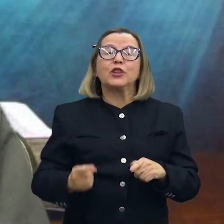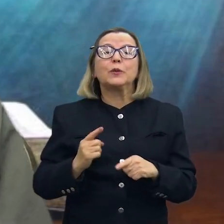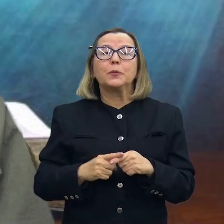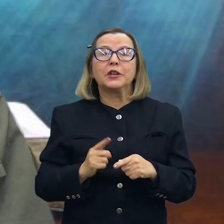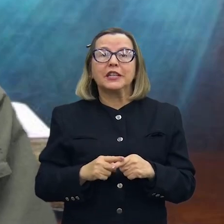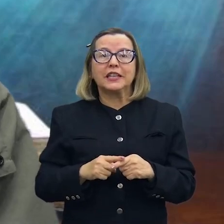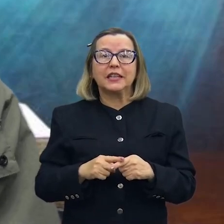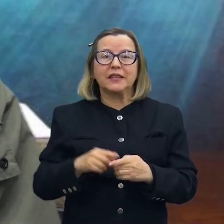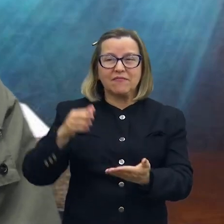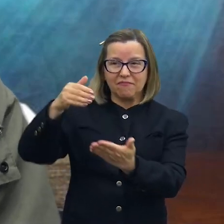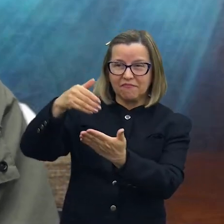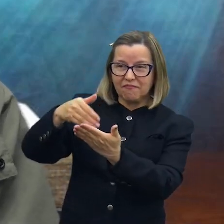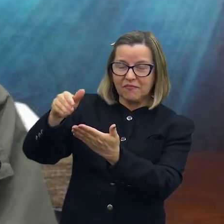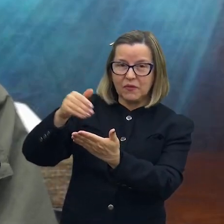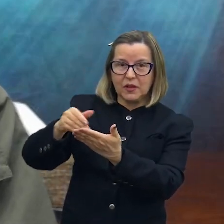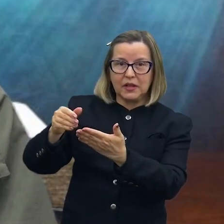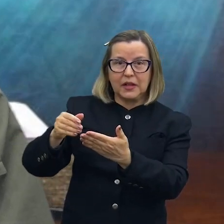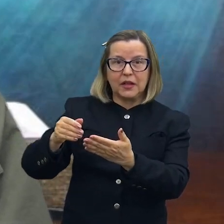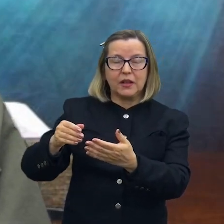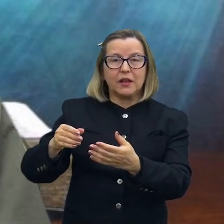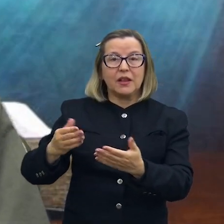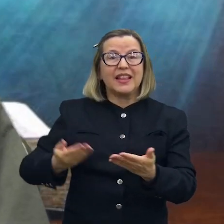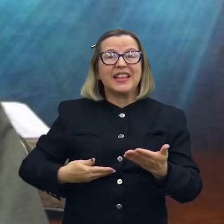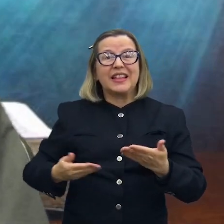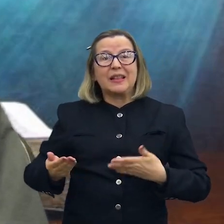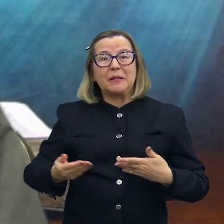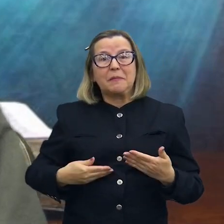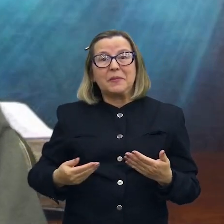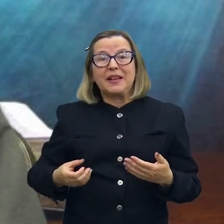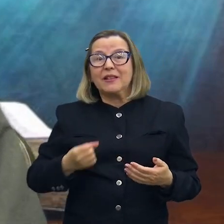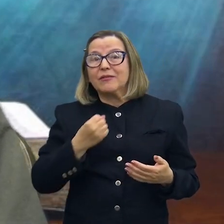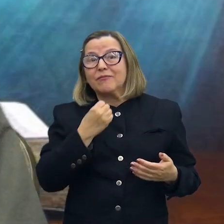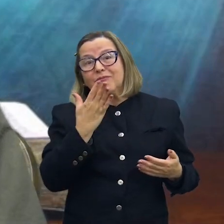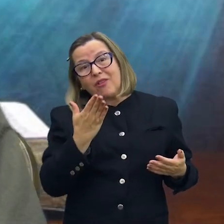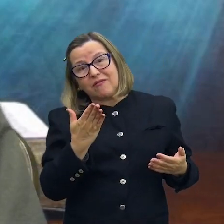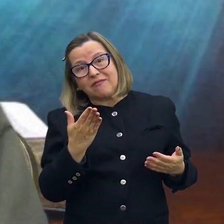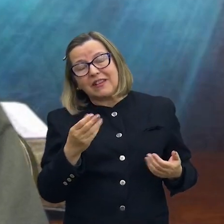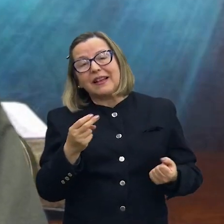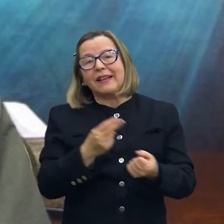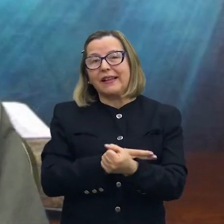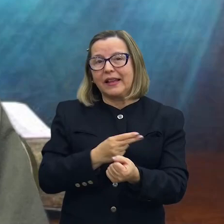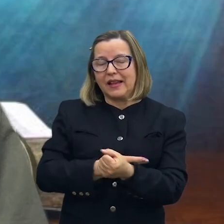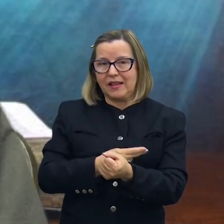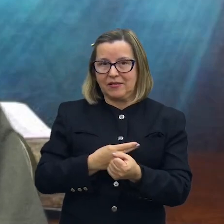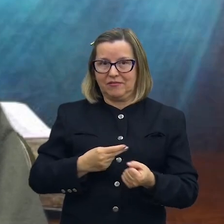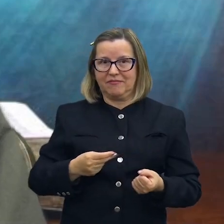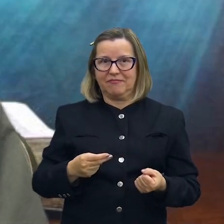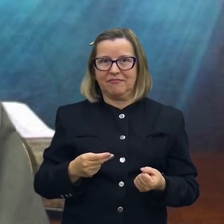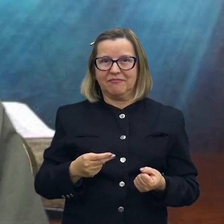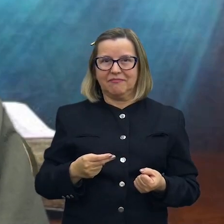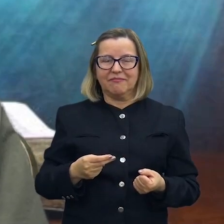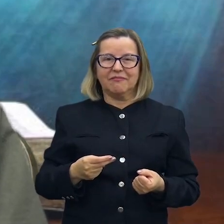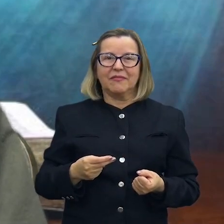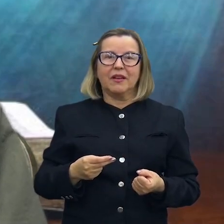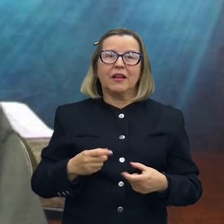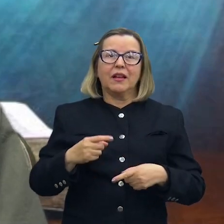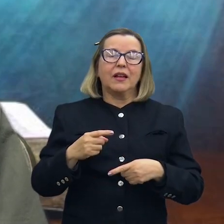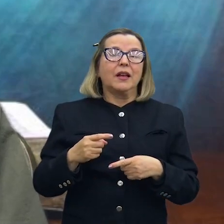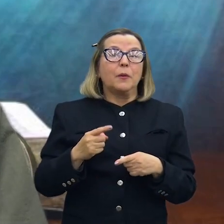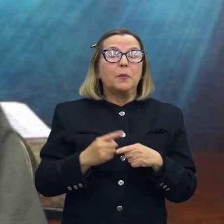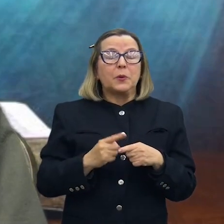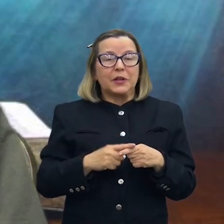embora. Então, às vezes a pessoa foi mandada embora também porque é incompetente, sabe? Não é esforçada, não vai trabalhar com